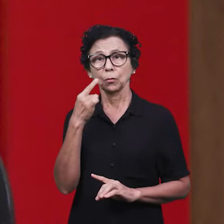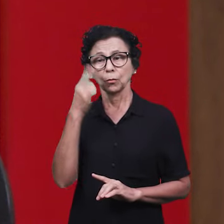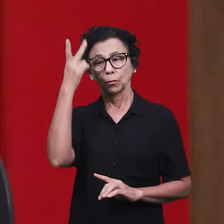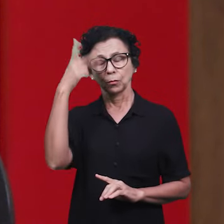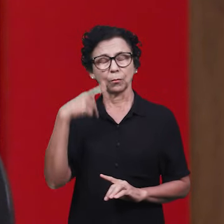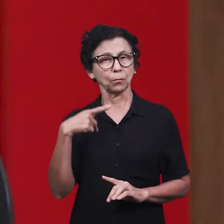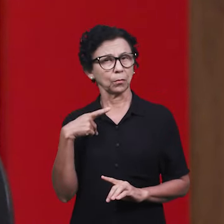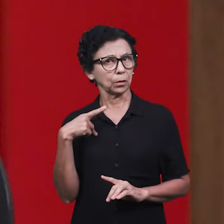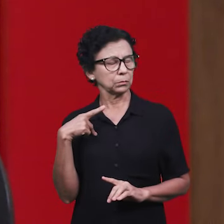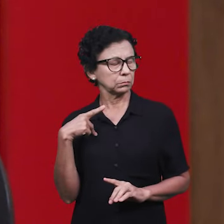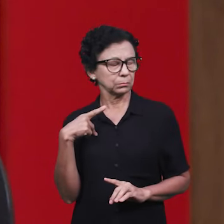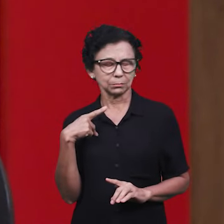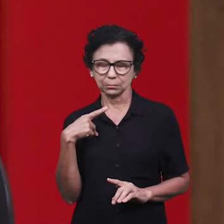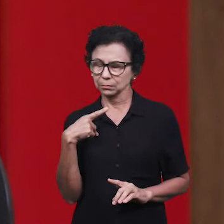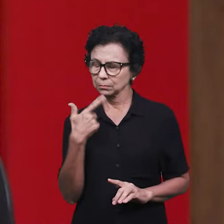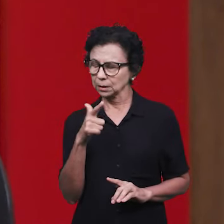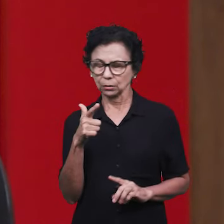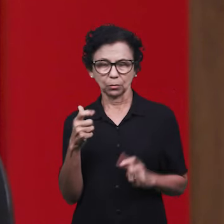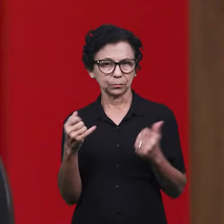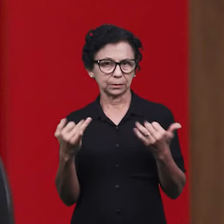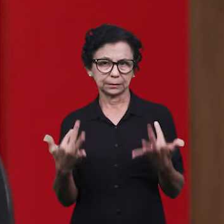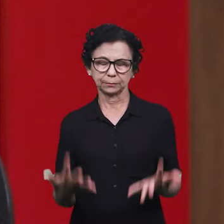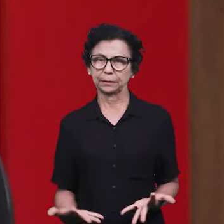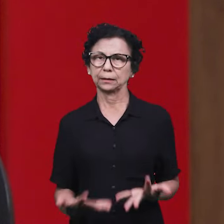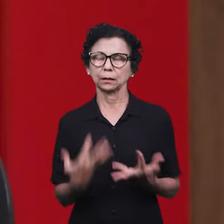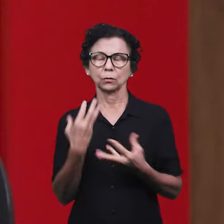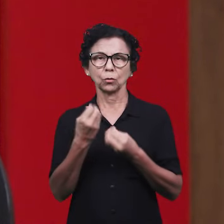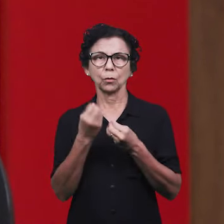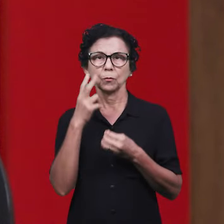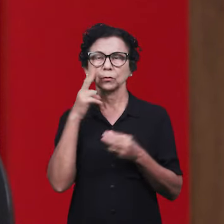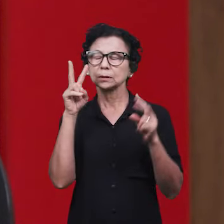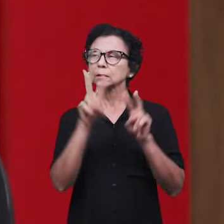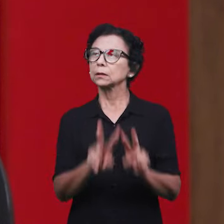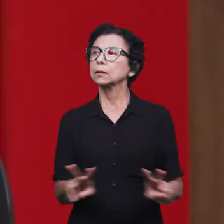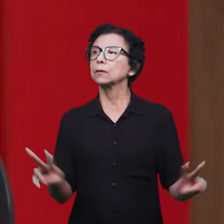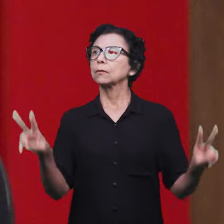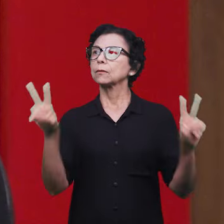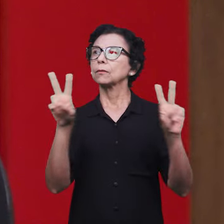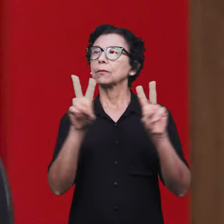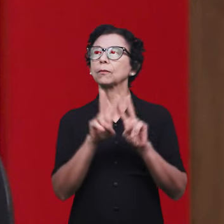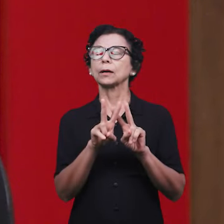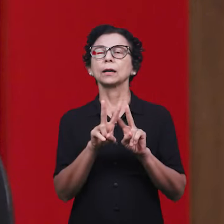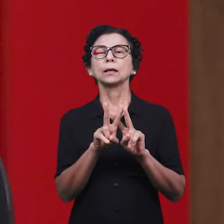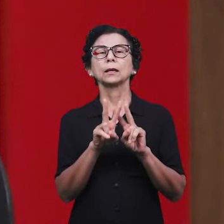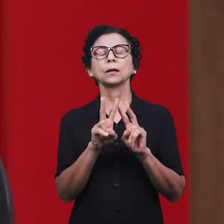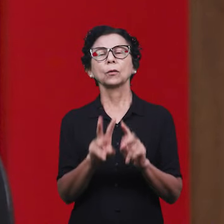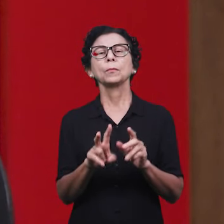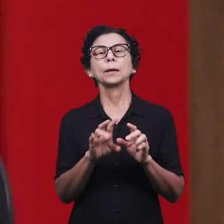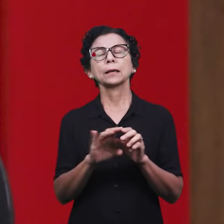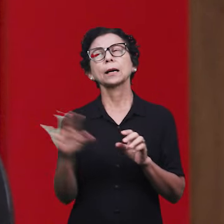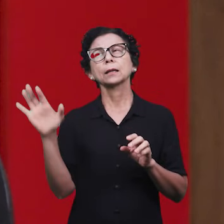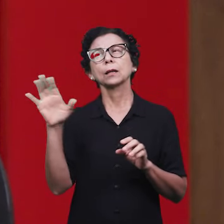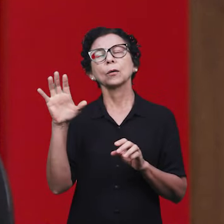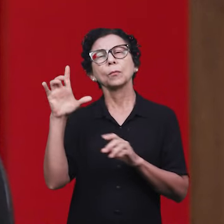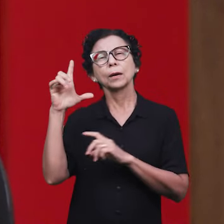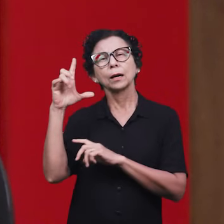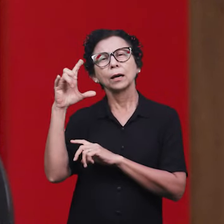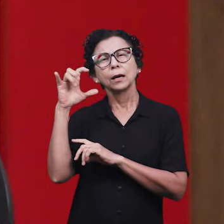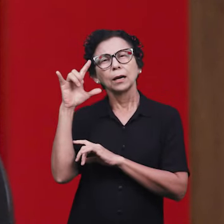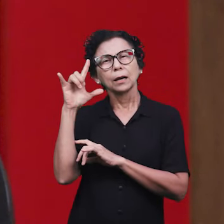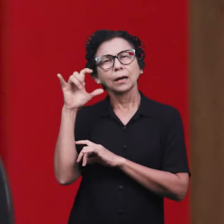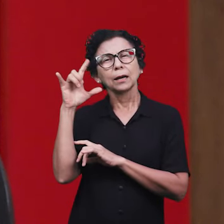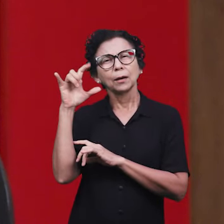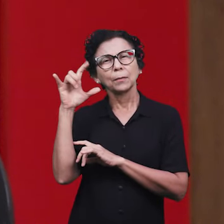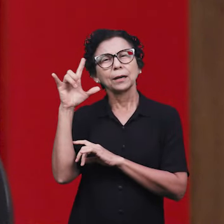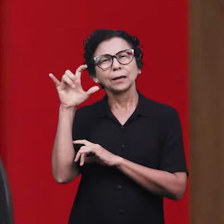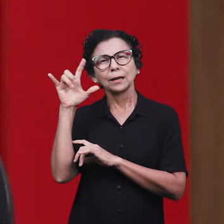extremamente complexo. Como é que você pode enxergar? Você varia o foco, é igual uma câmera fotográfica, né? Uma câmera que você